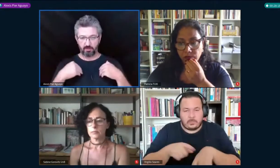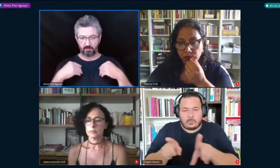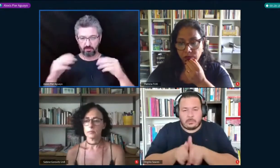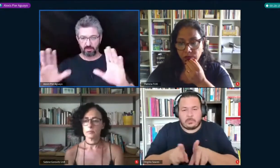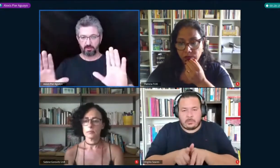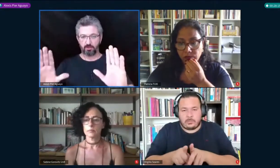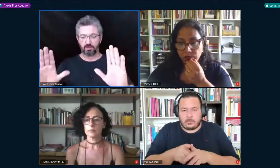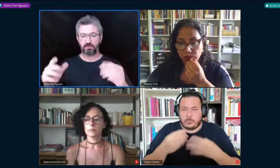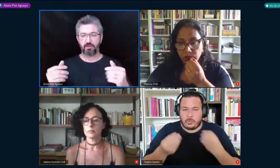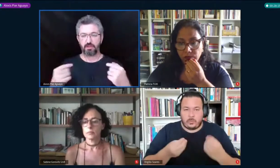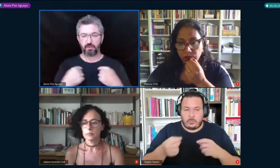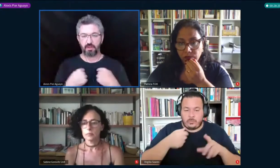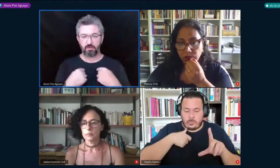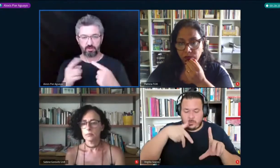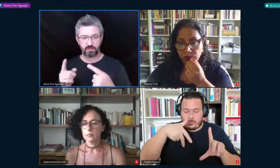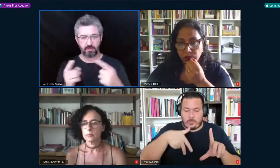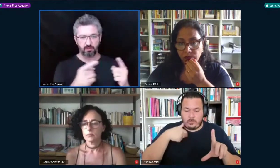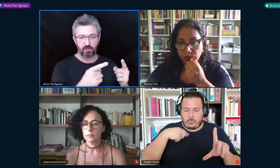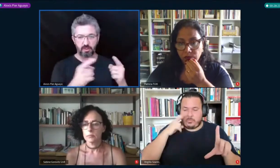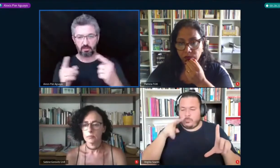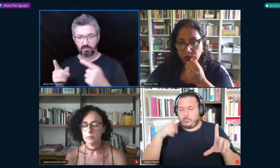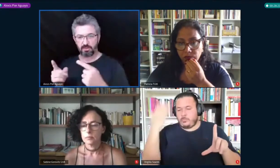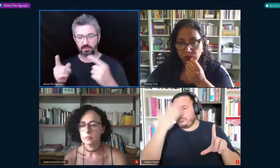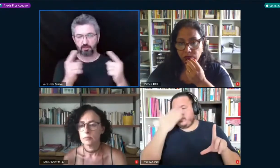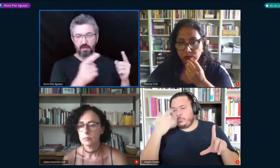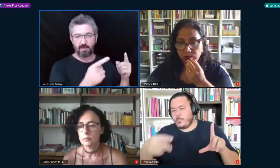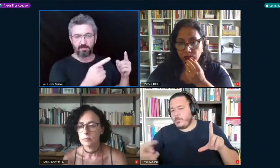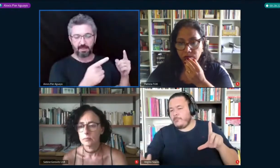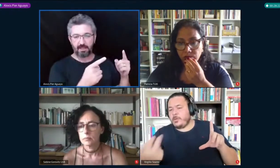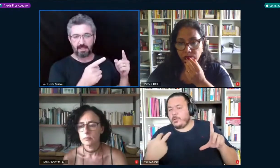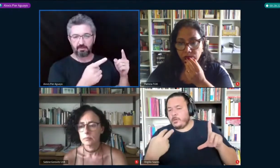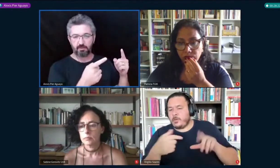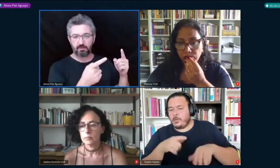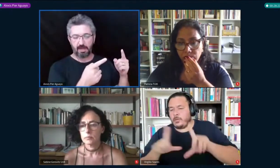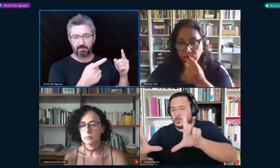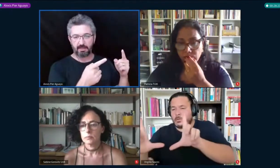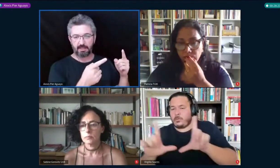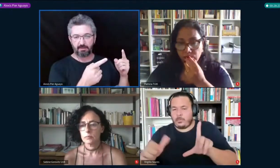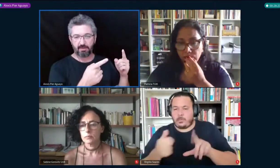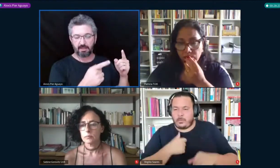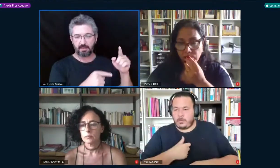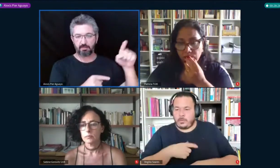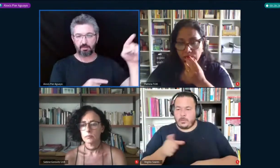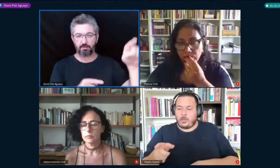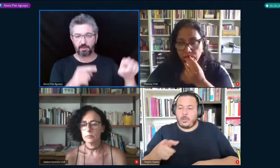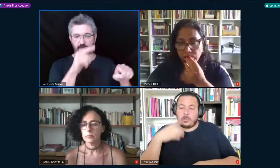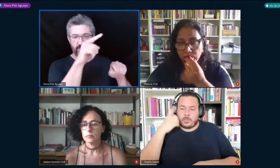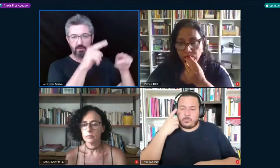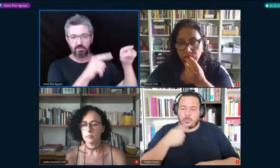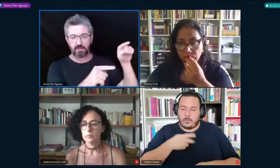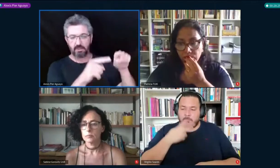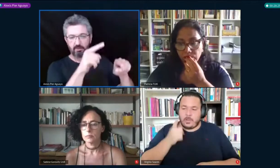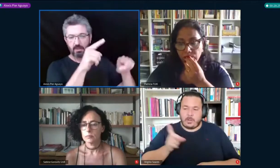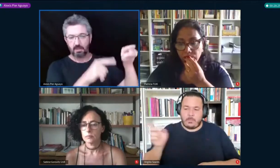forma como eu, num retorno de vídeo, eu consigo me situar para que lado que um parlamentar está falando,